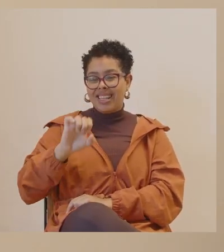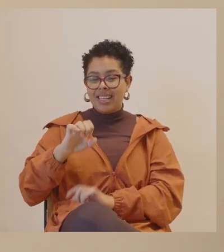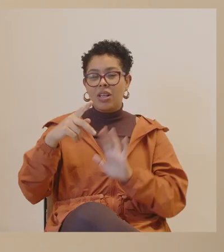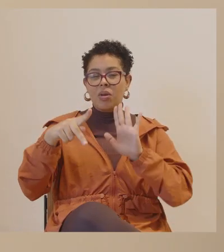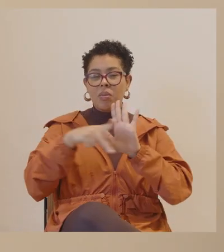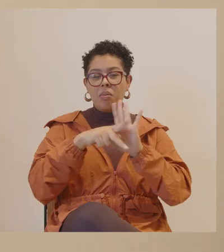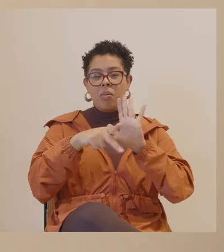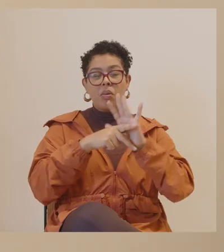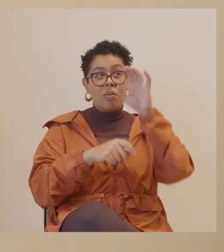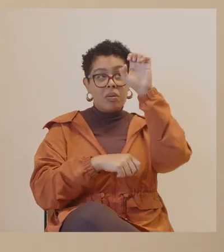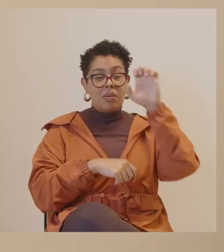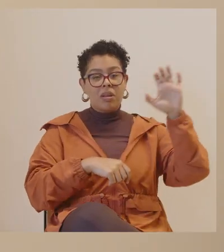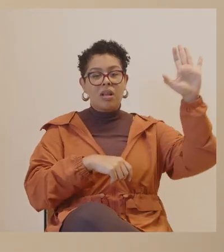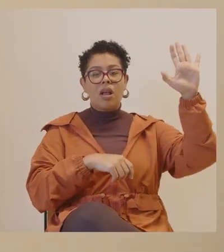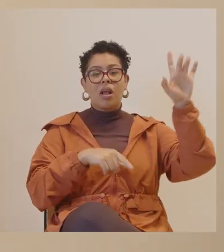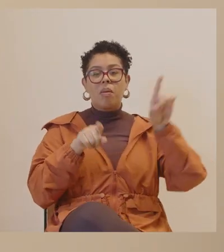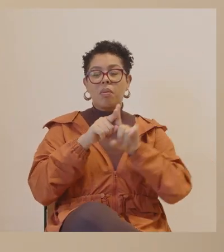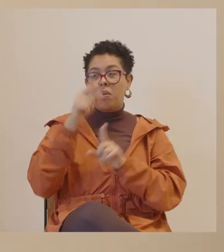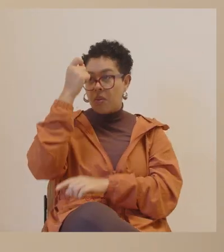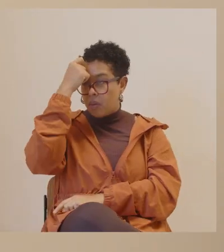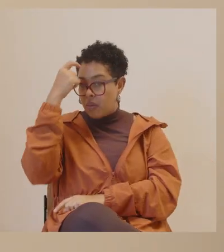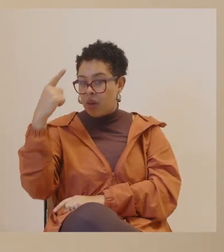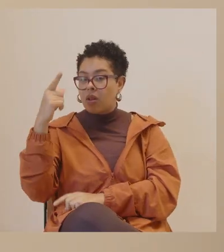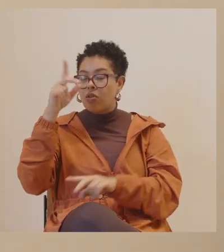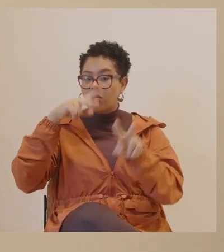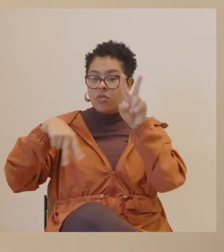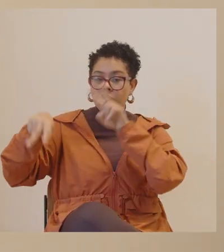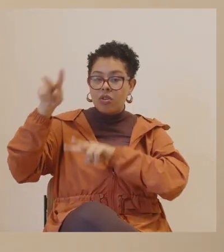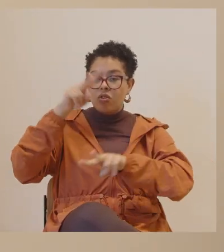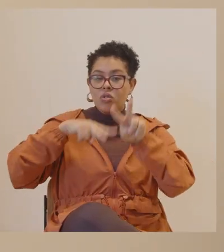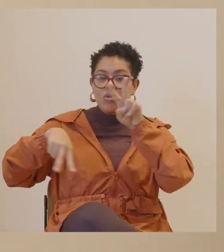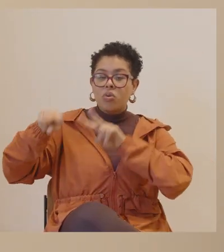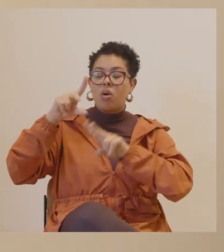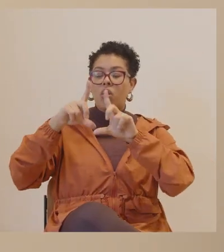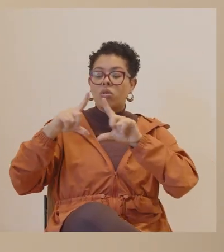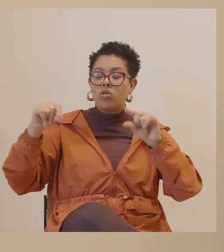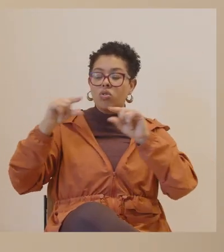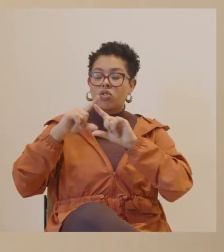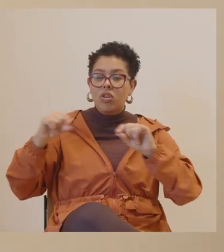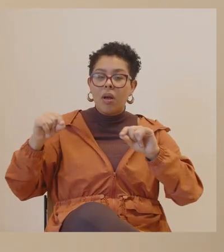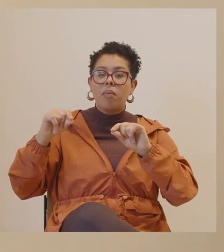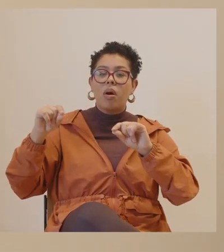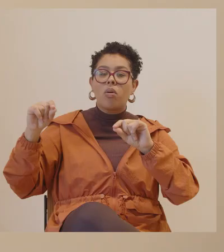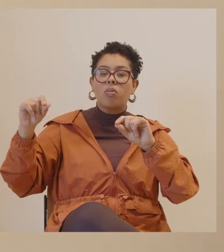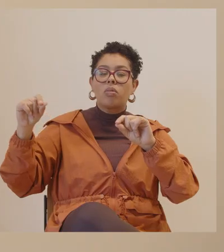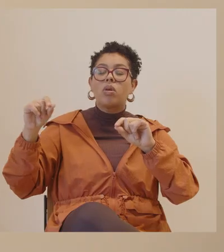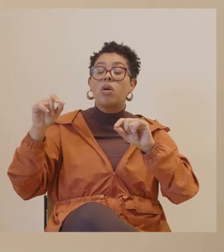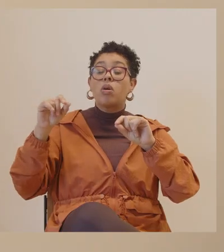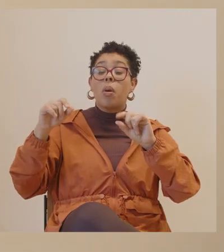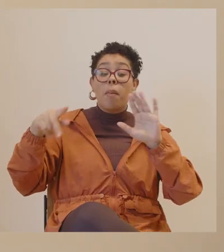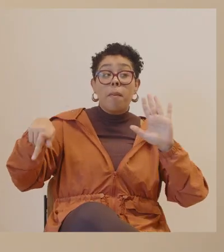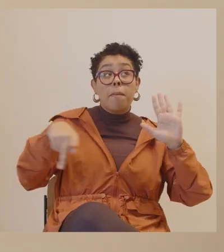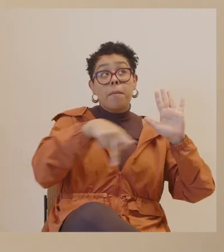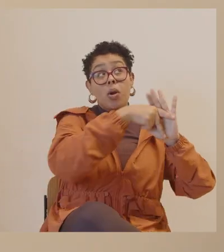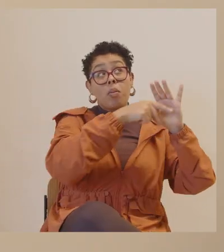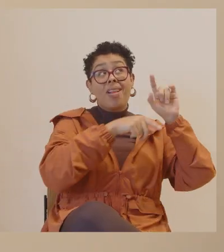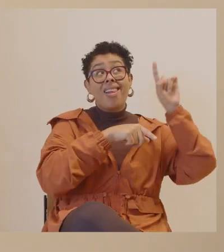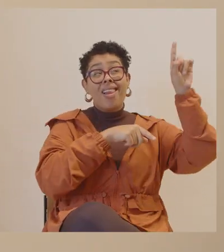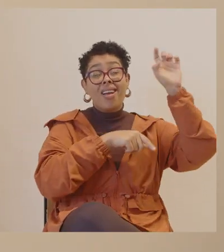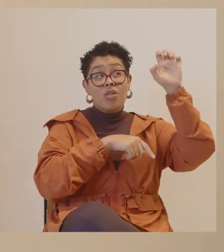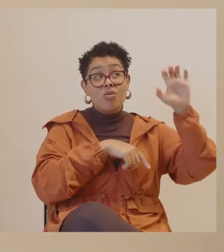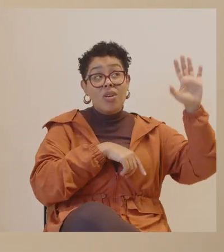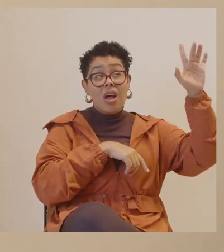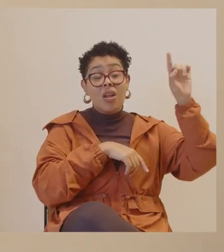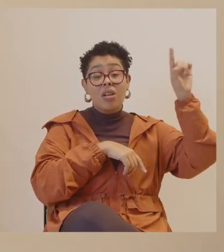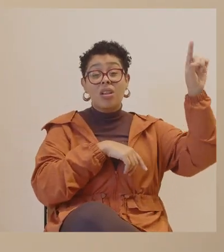colecionismo, citação e apropriação da cultura visual do Japão pelo mundo da arte, da cultura, nos países europeus. Quer dizer, isso